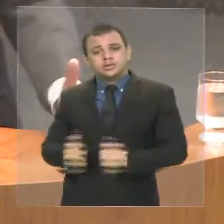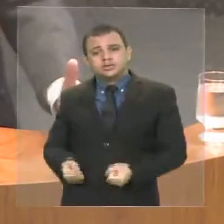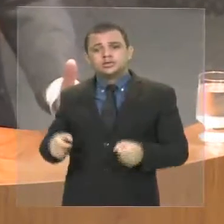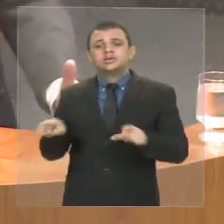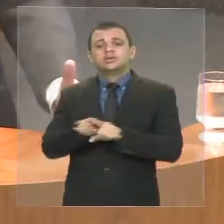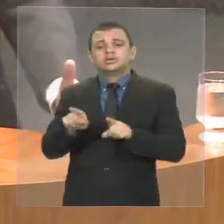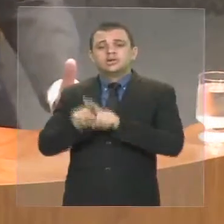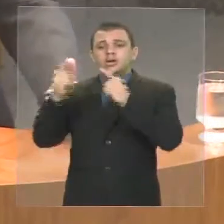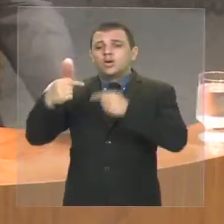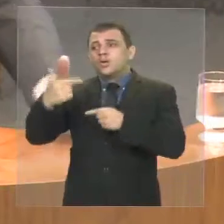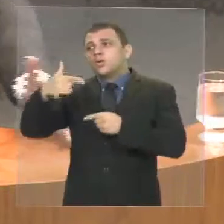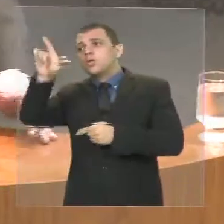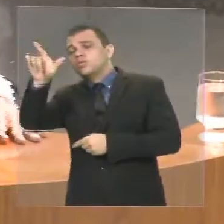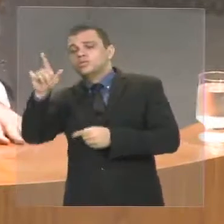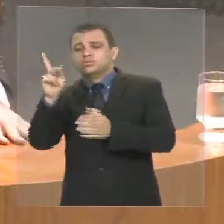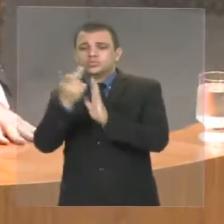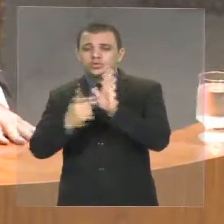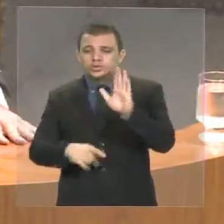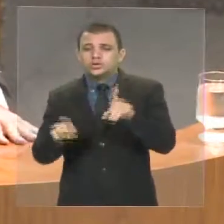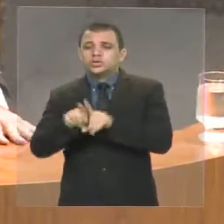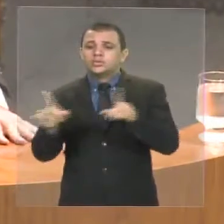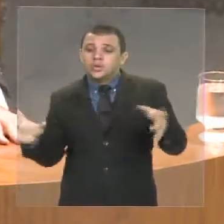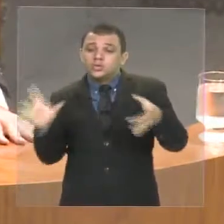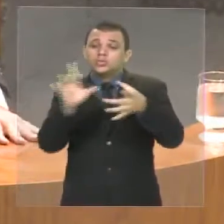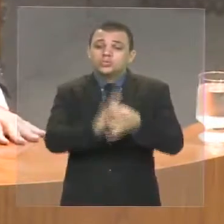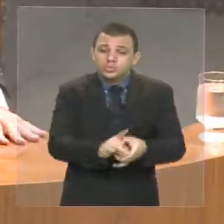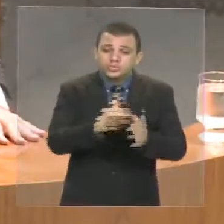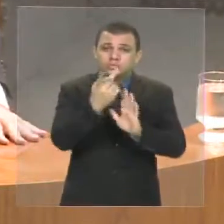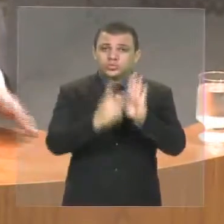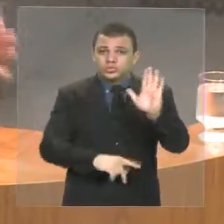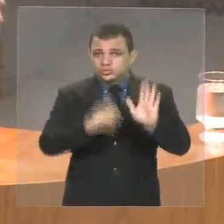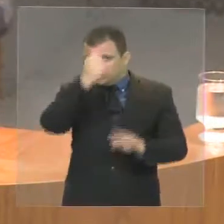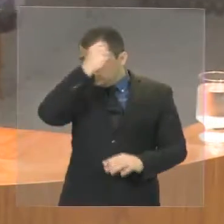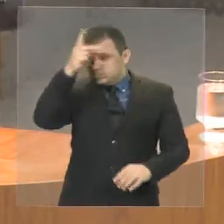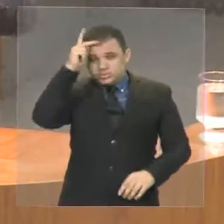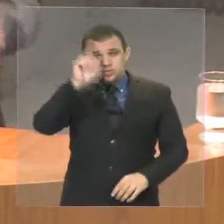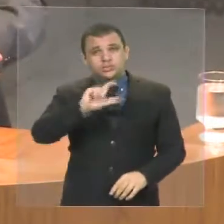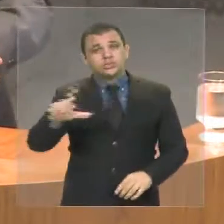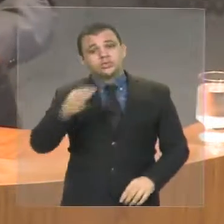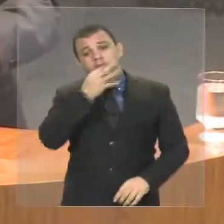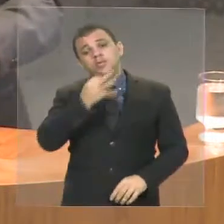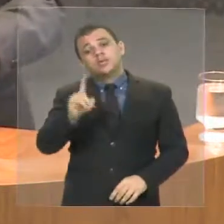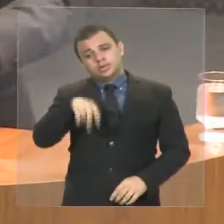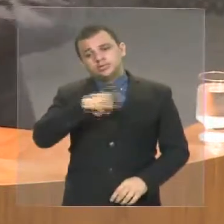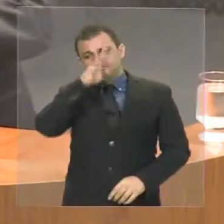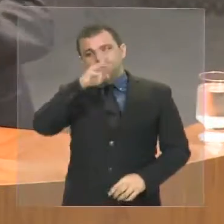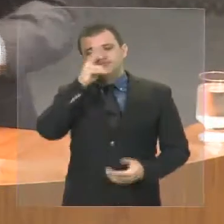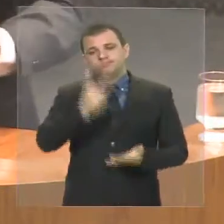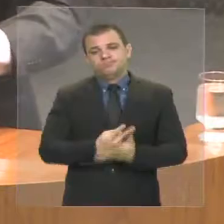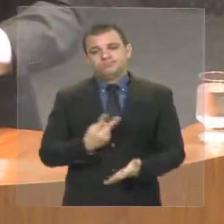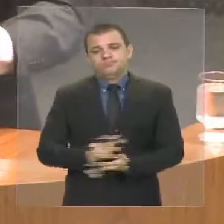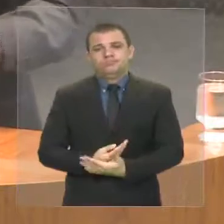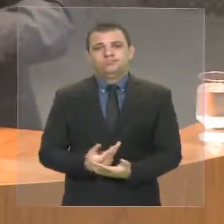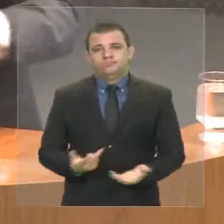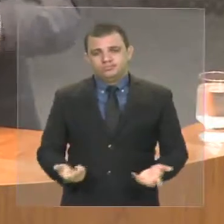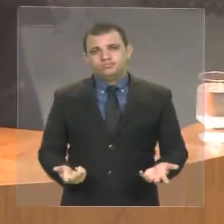outros projetos, que está articulado com um projeto da Prefeitura de São Luís. Então, eu acho que isso é um equívoco. Ninguém